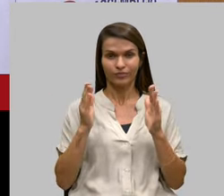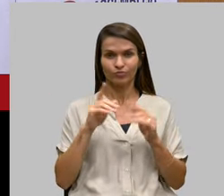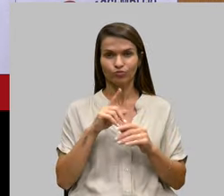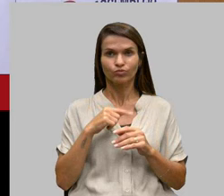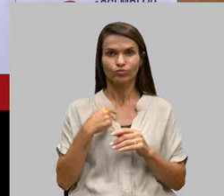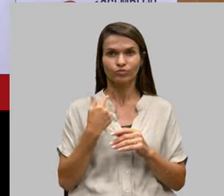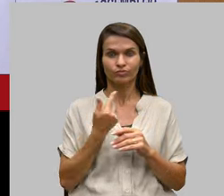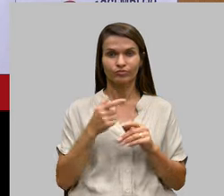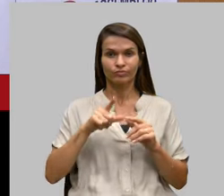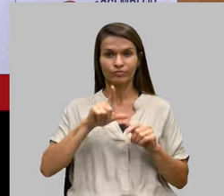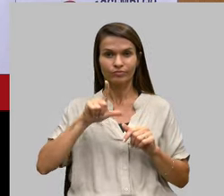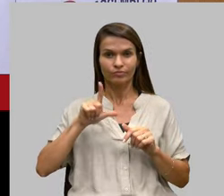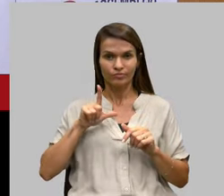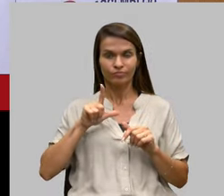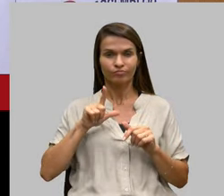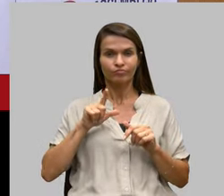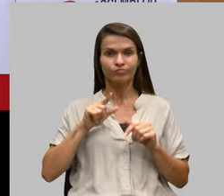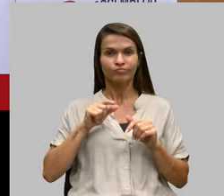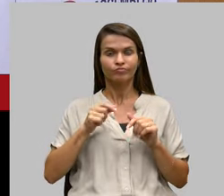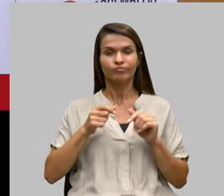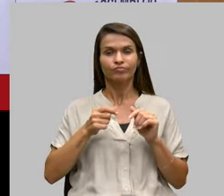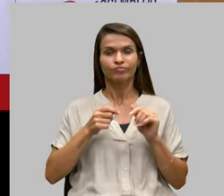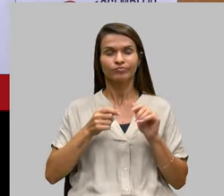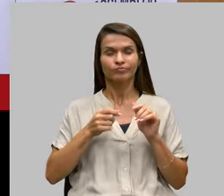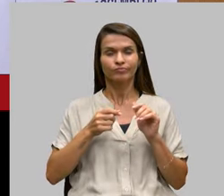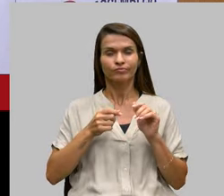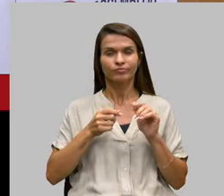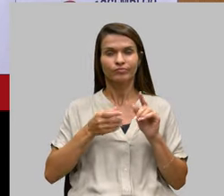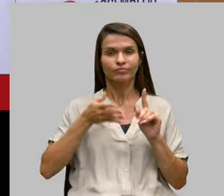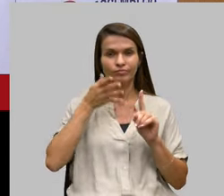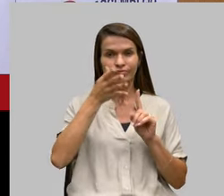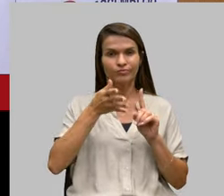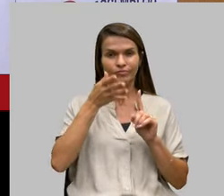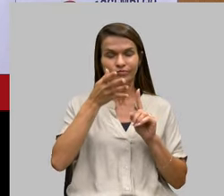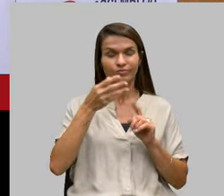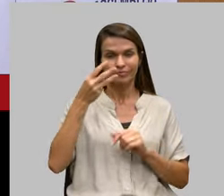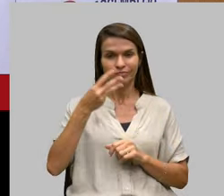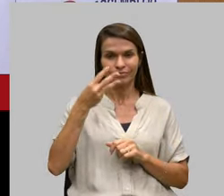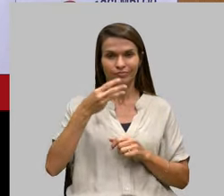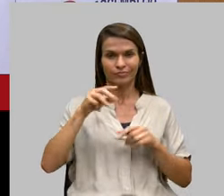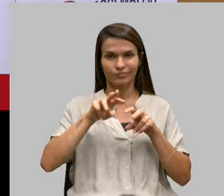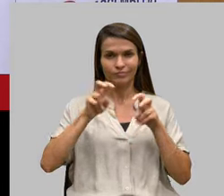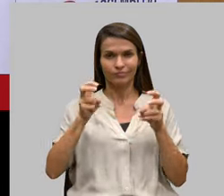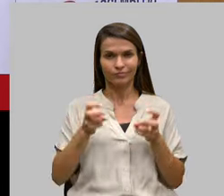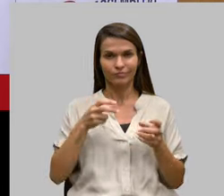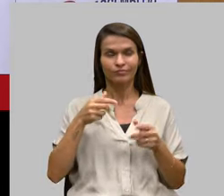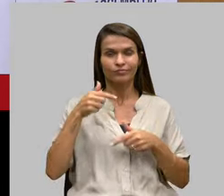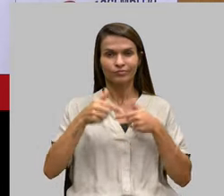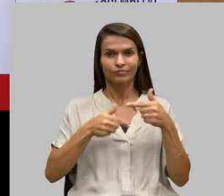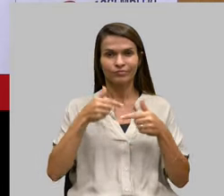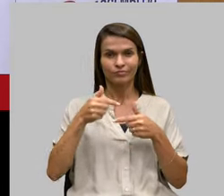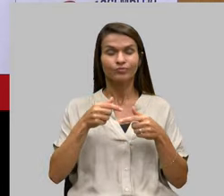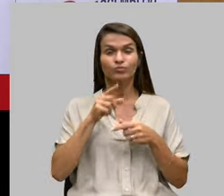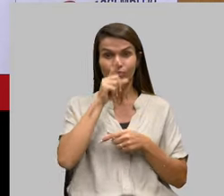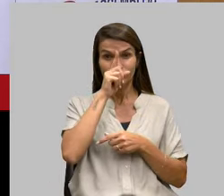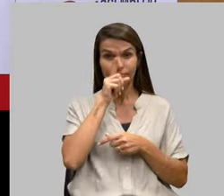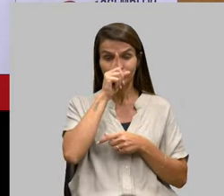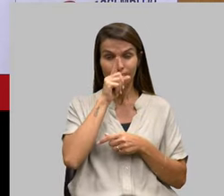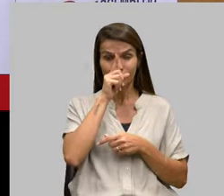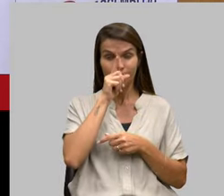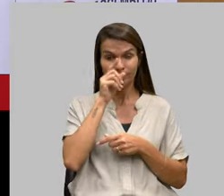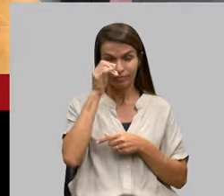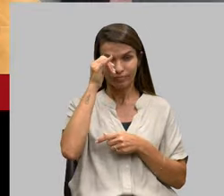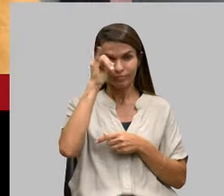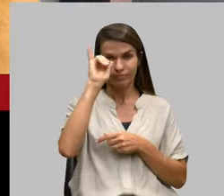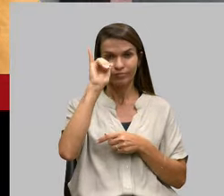antecipar a exposição da nossa terceira mesa de trabalho cujo tema é riscos e ameaças aos